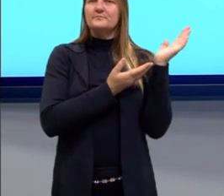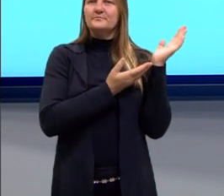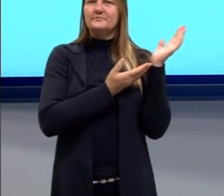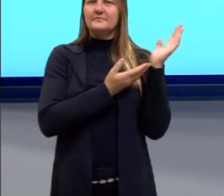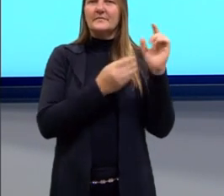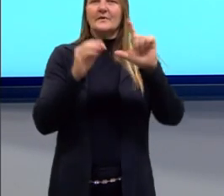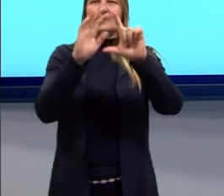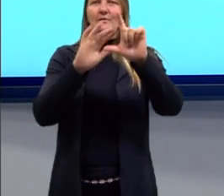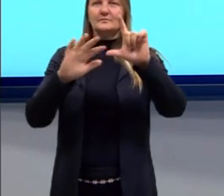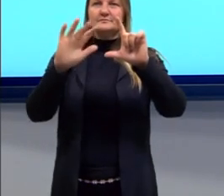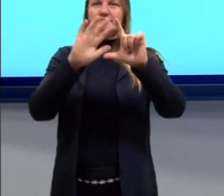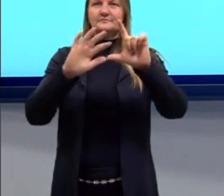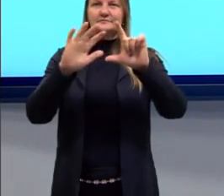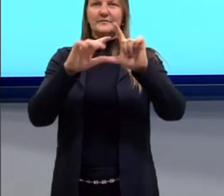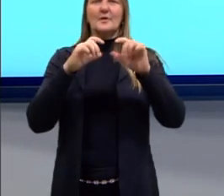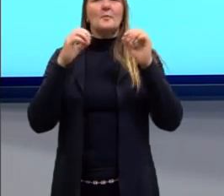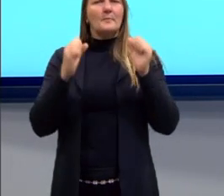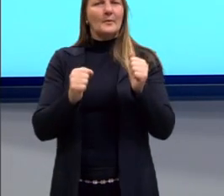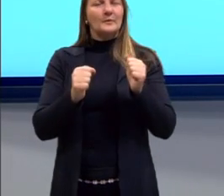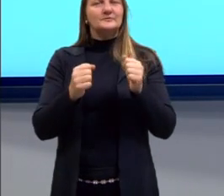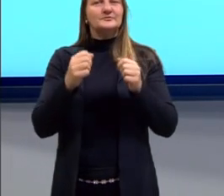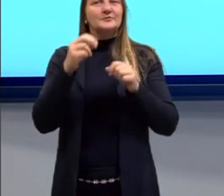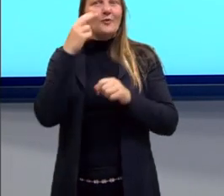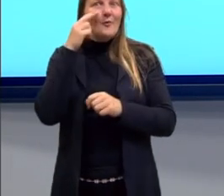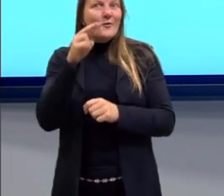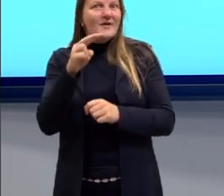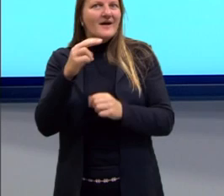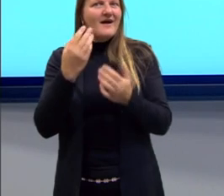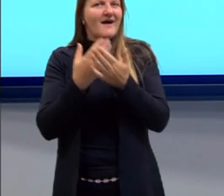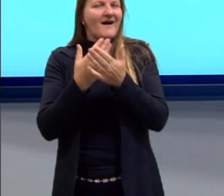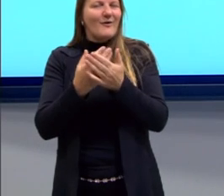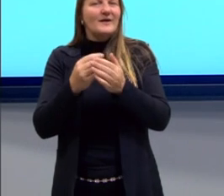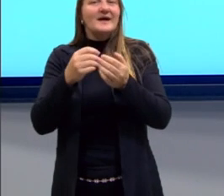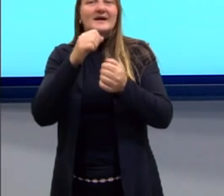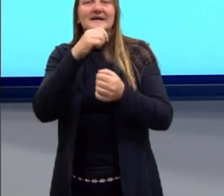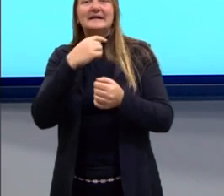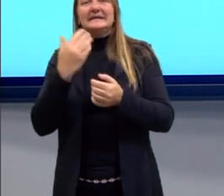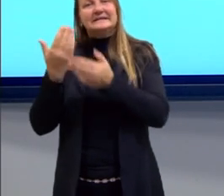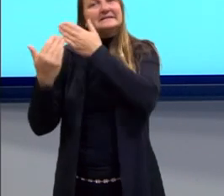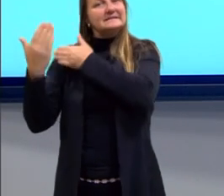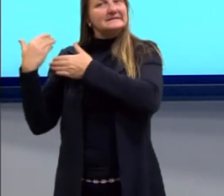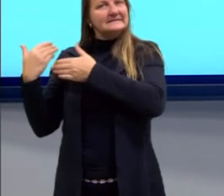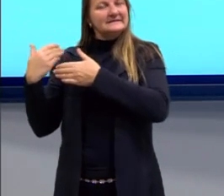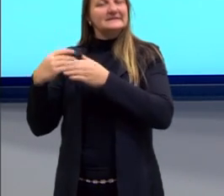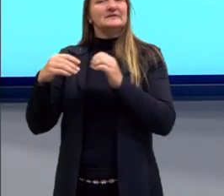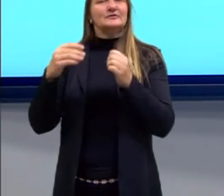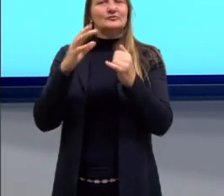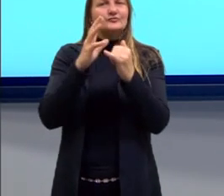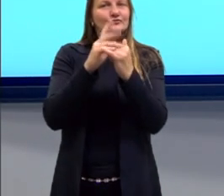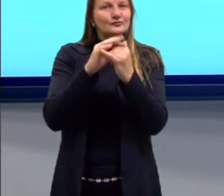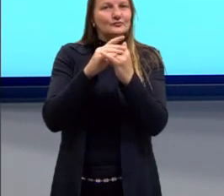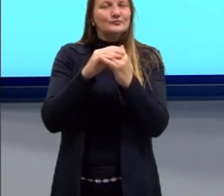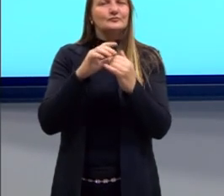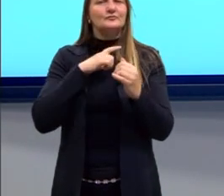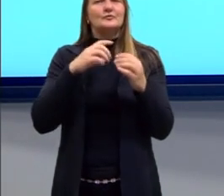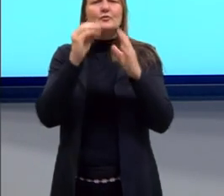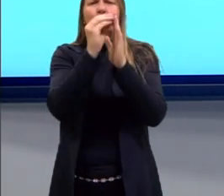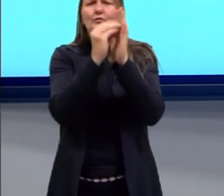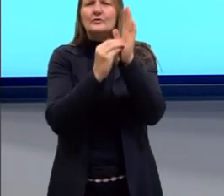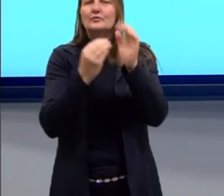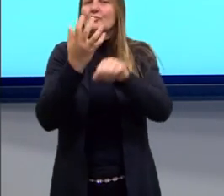rei Cold onde vocês podem assistir às aulas que já estão disponíveis de todos os